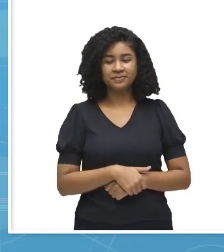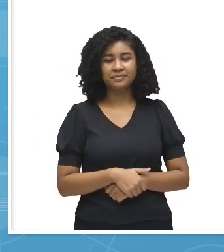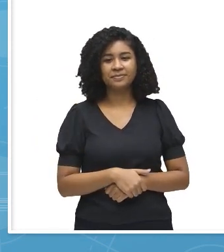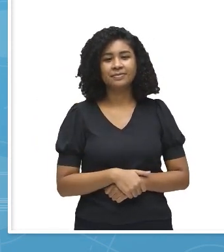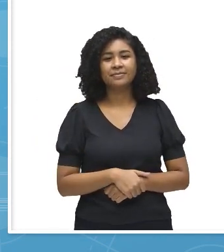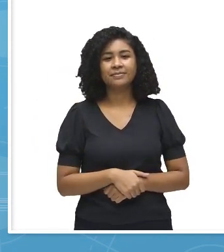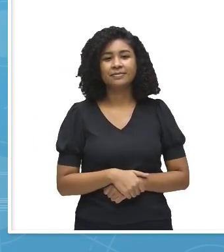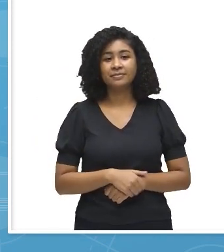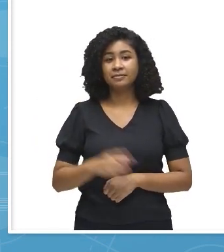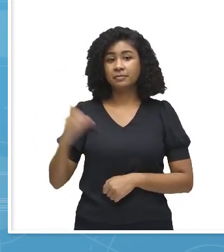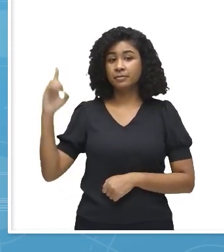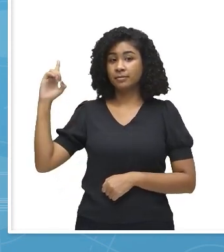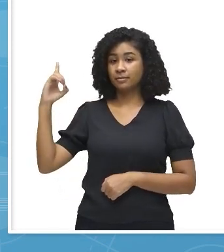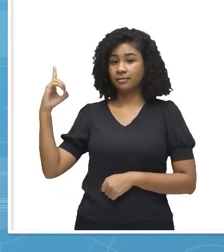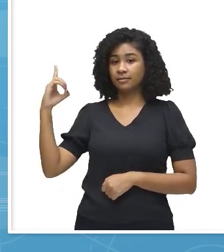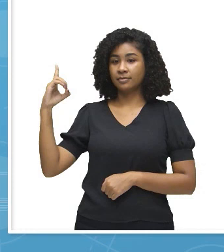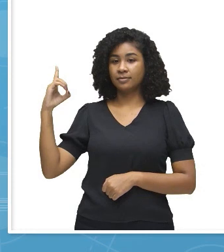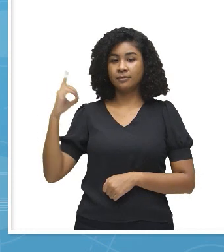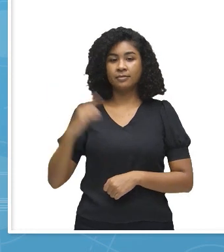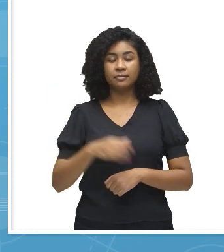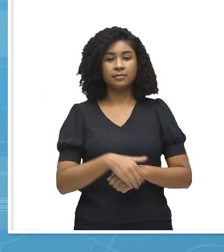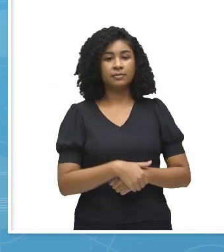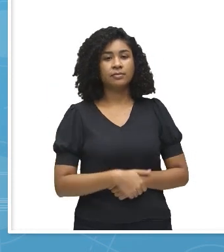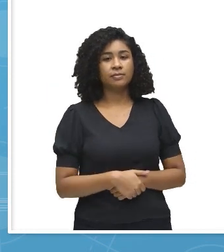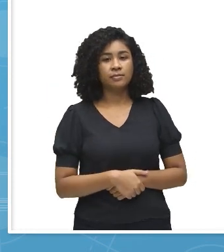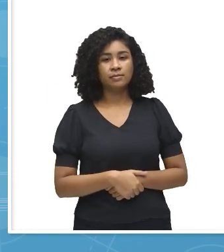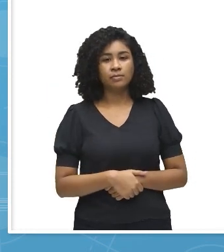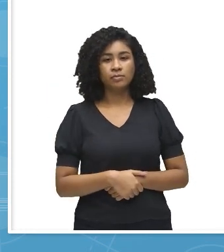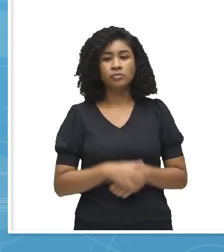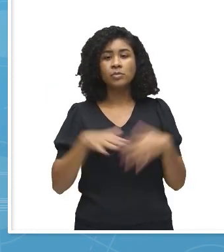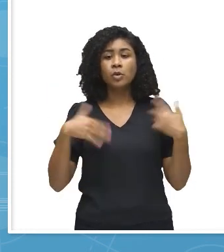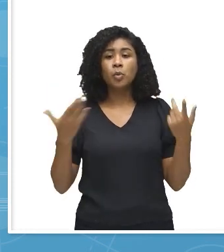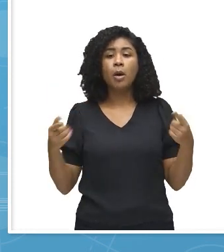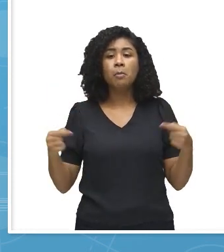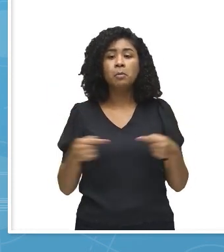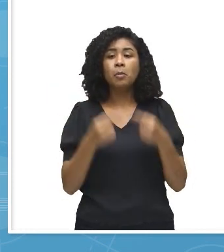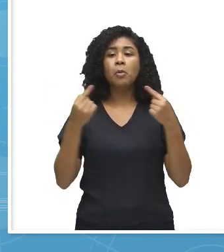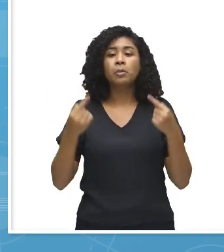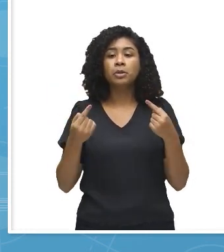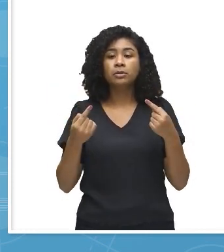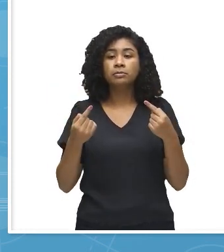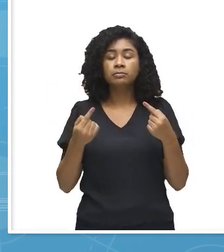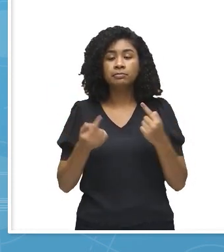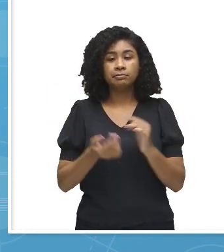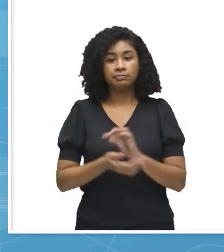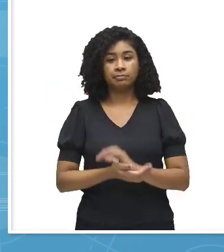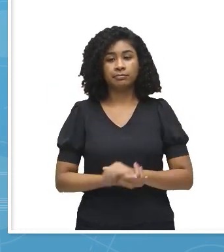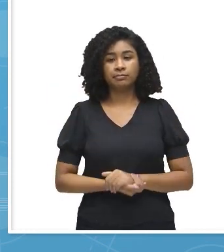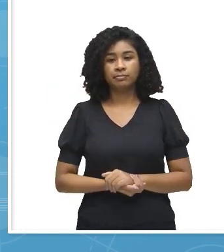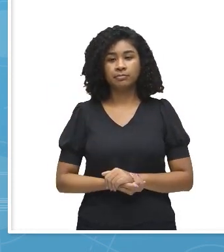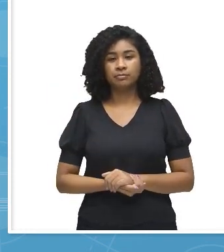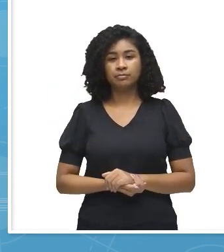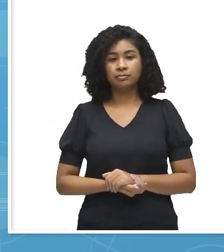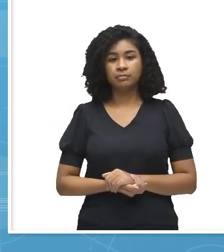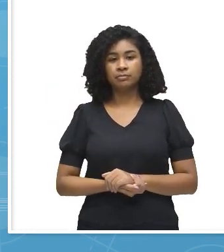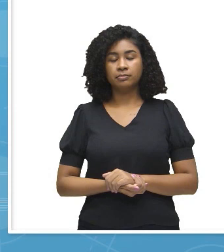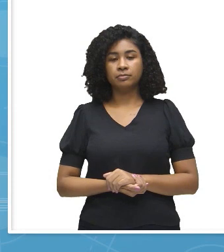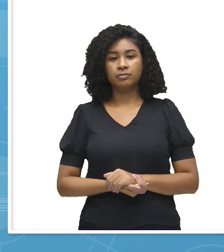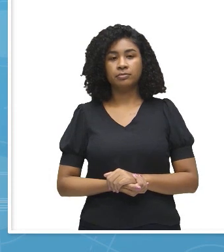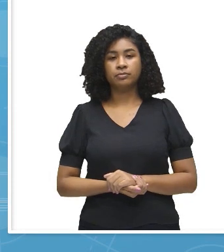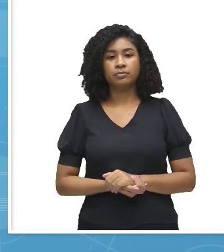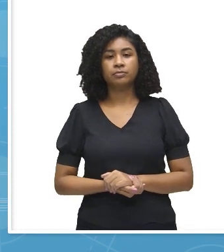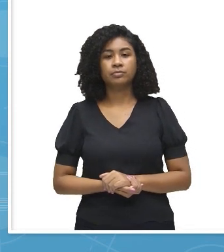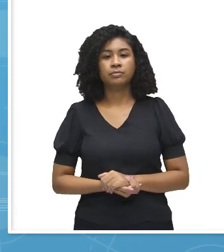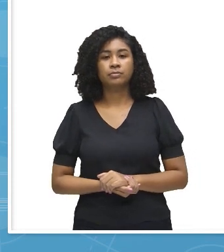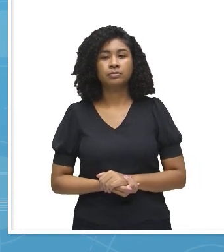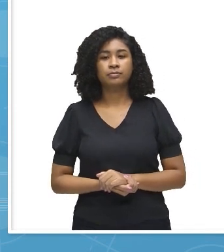global e consolidação de mercado interno, ou letra D, substituição aí de importações e ampla abertura para o